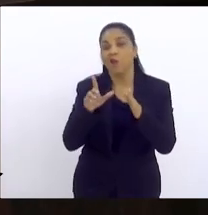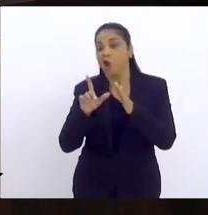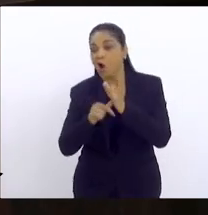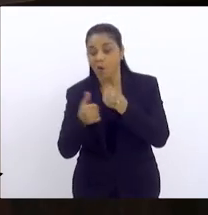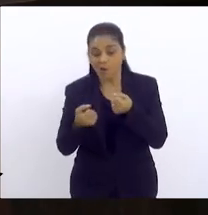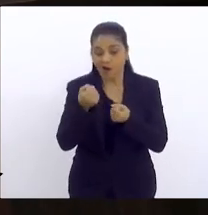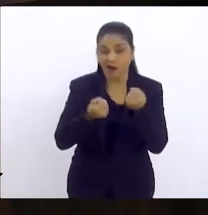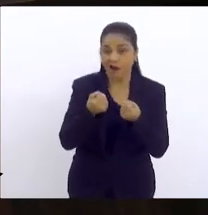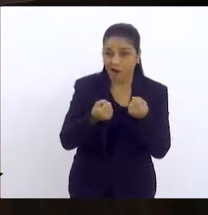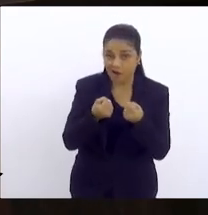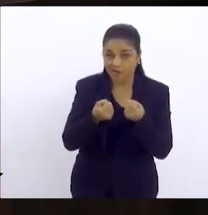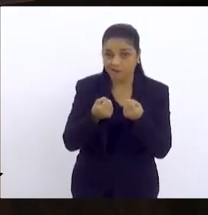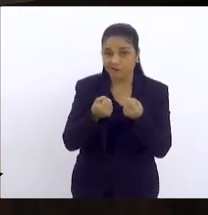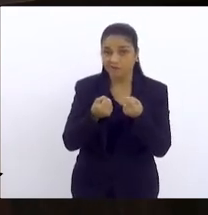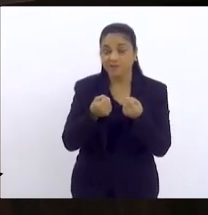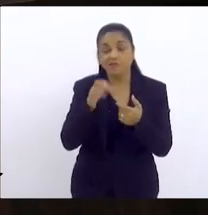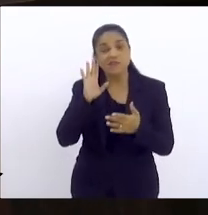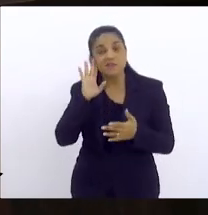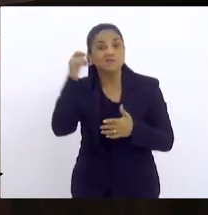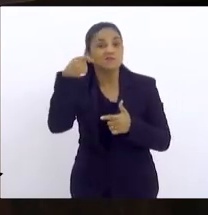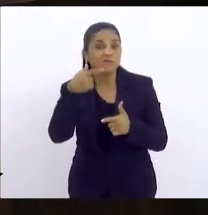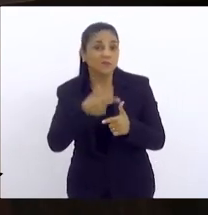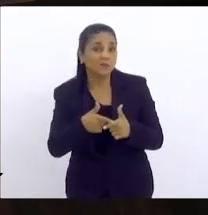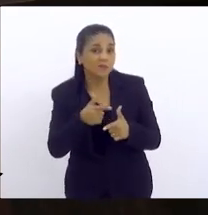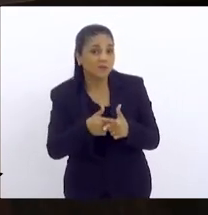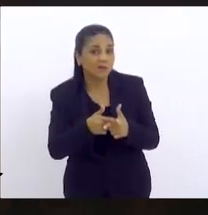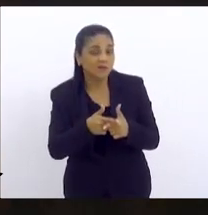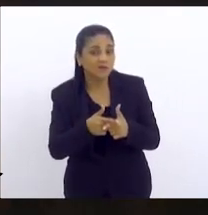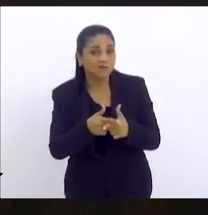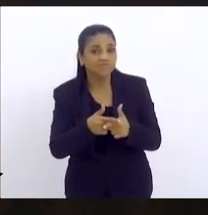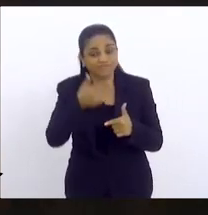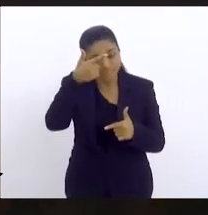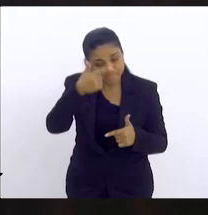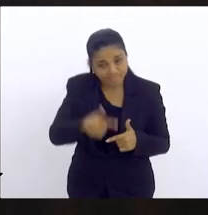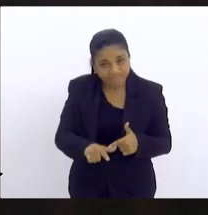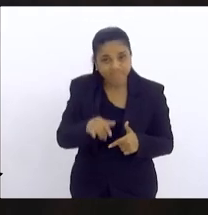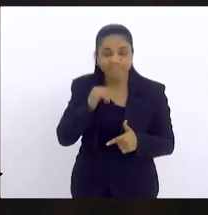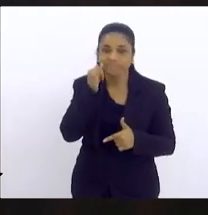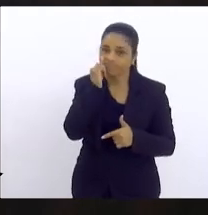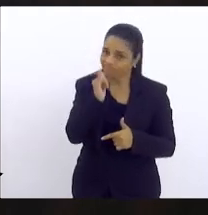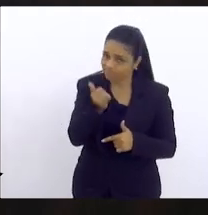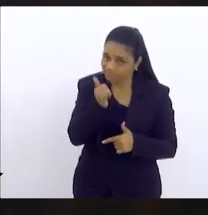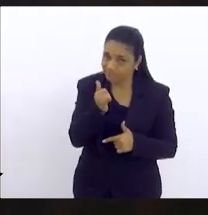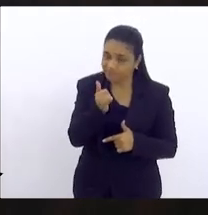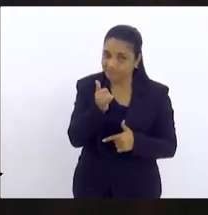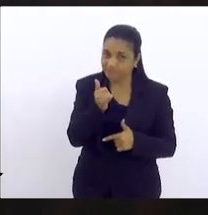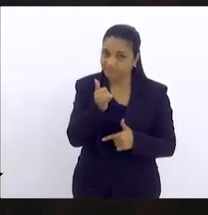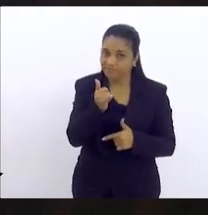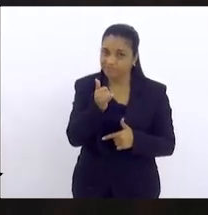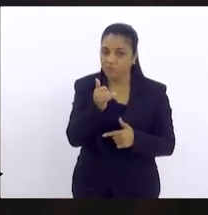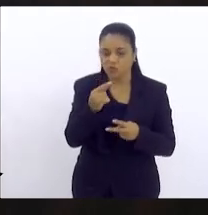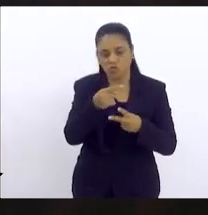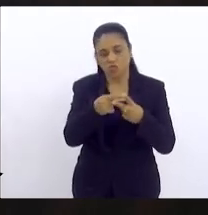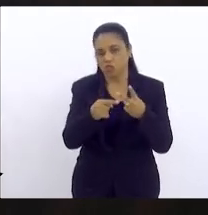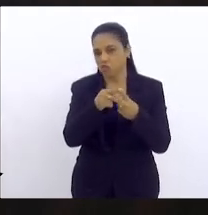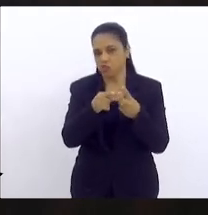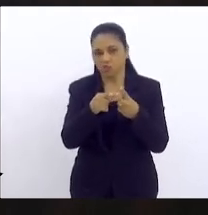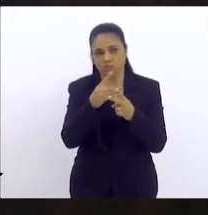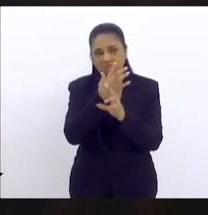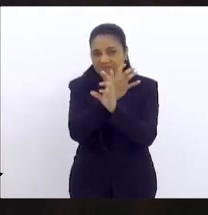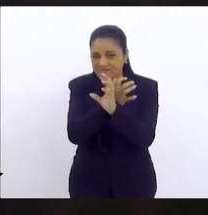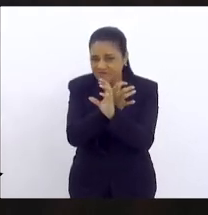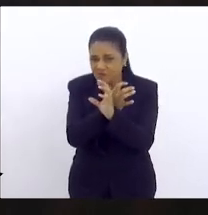resolveu o problema só repito me permitam ser repetitivo só com esses dois atores